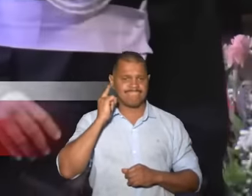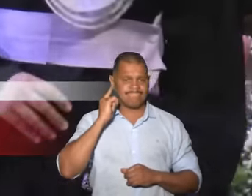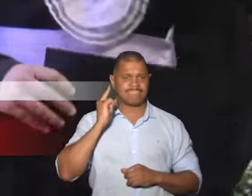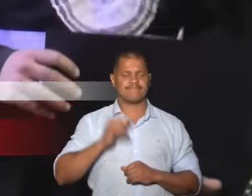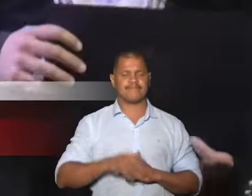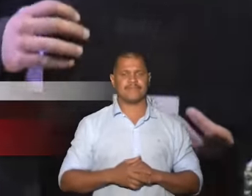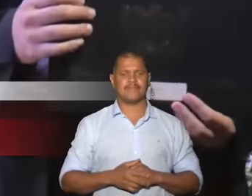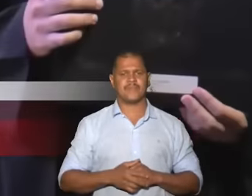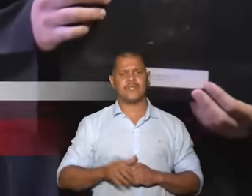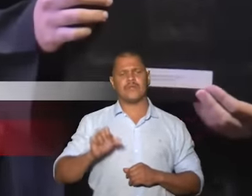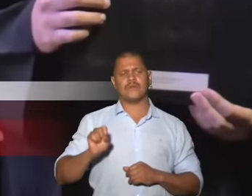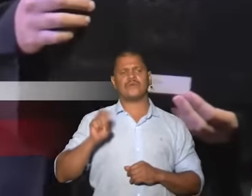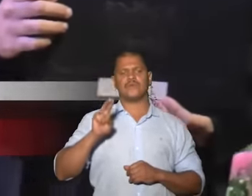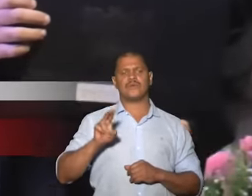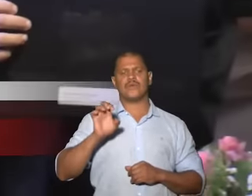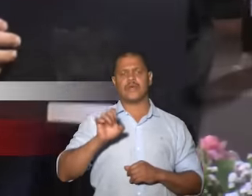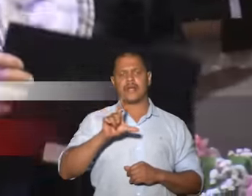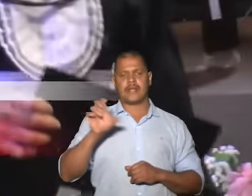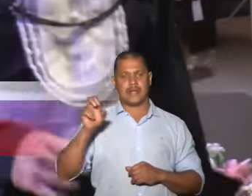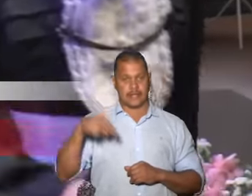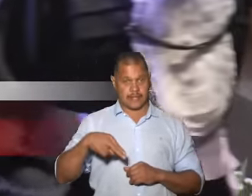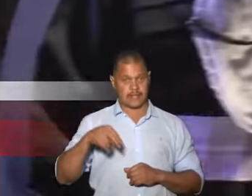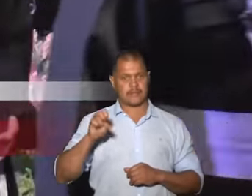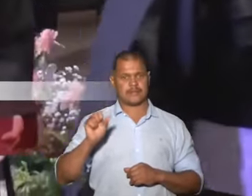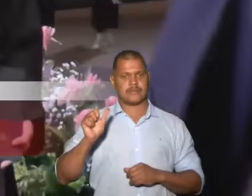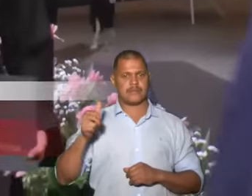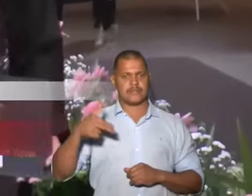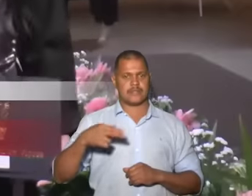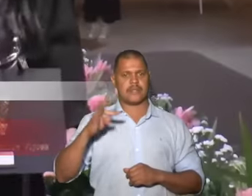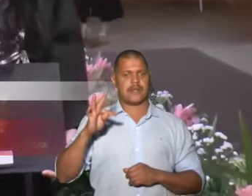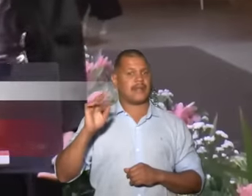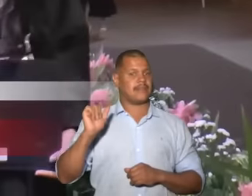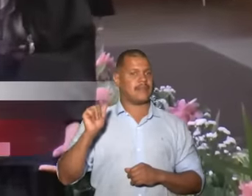Suelen Santana Silveira.